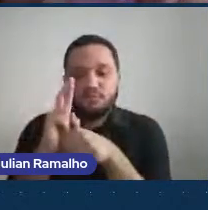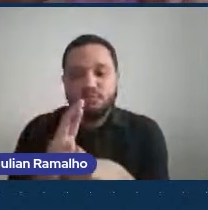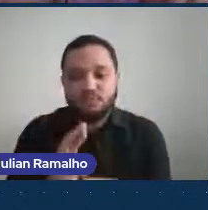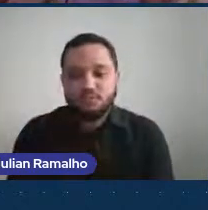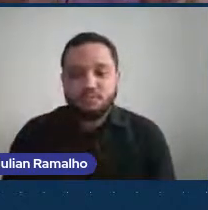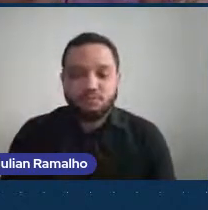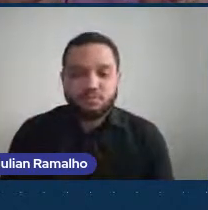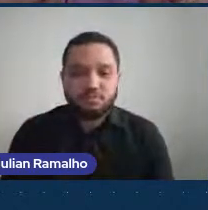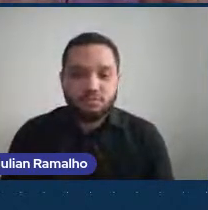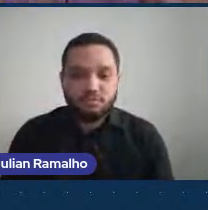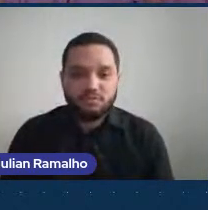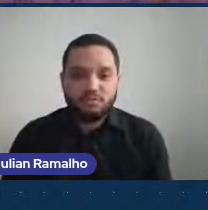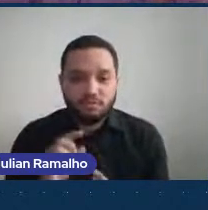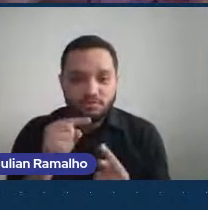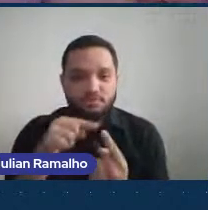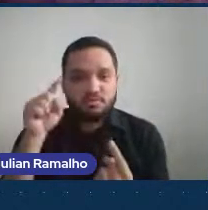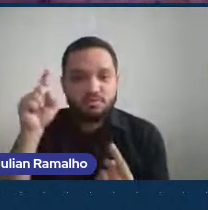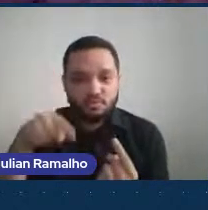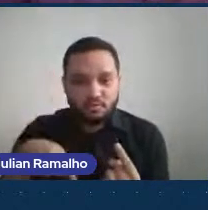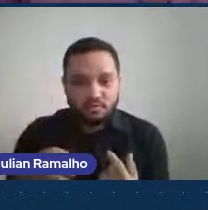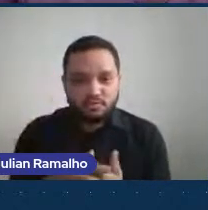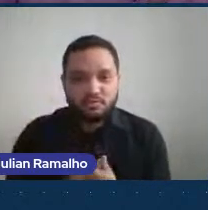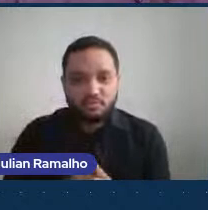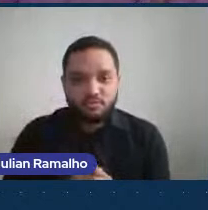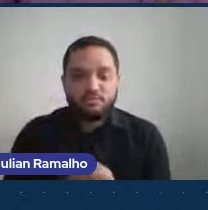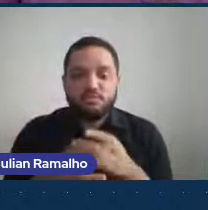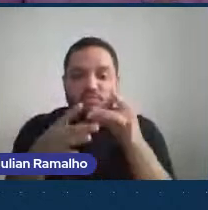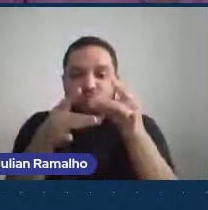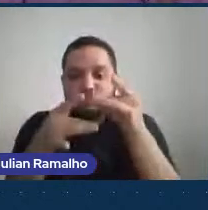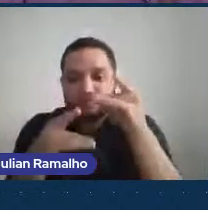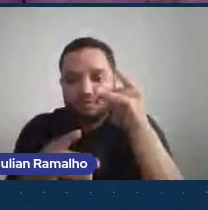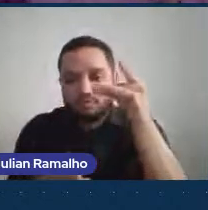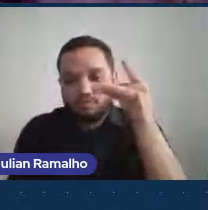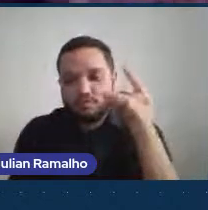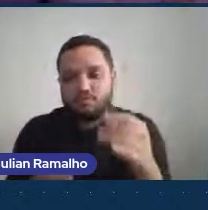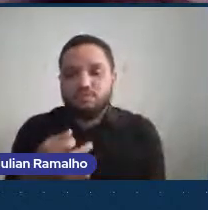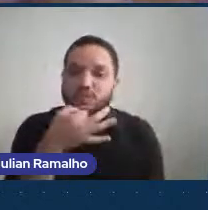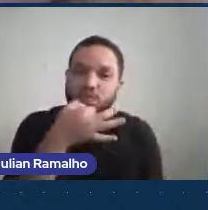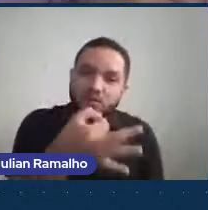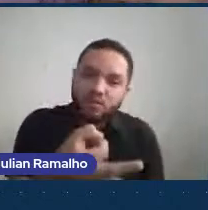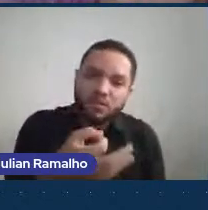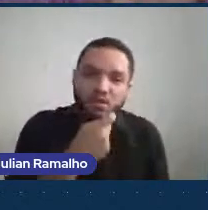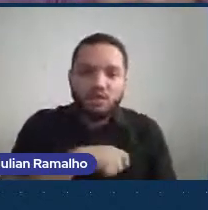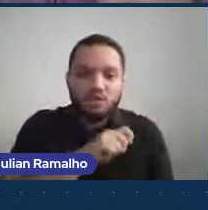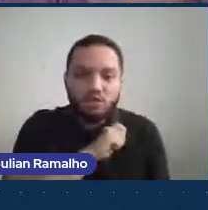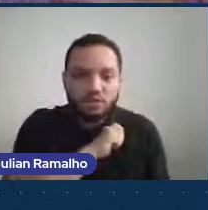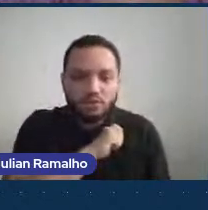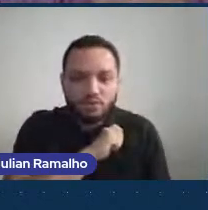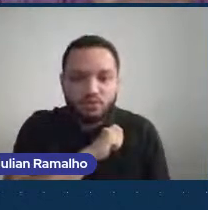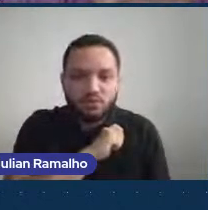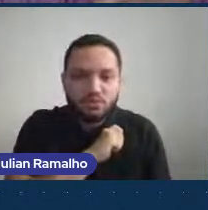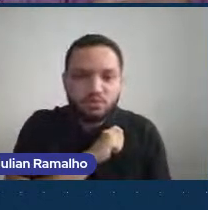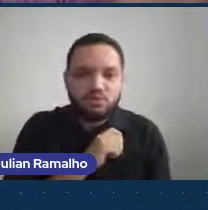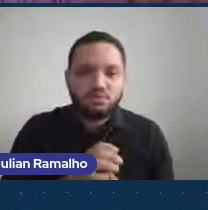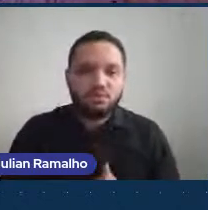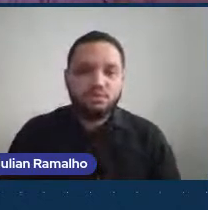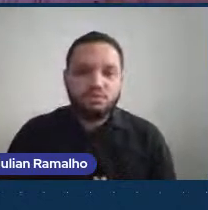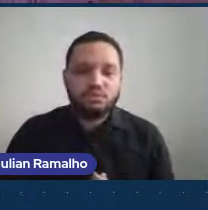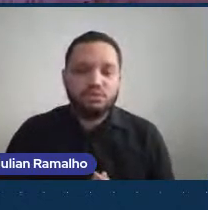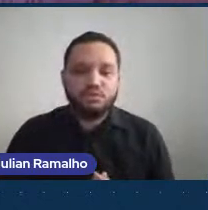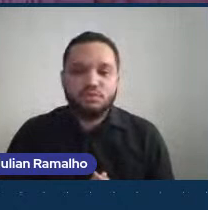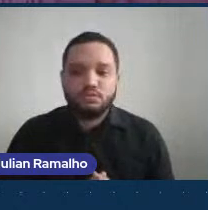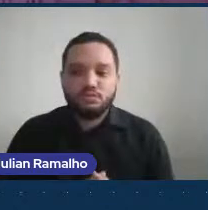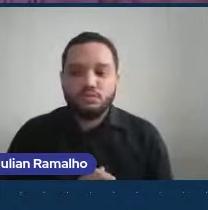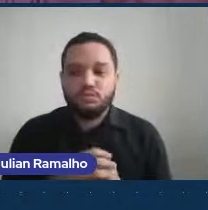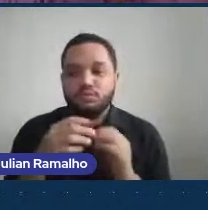o objetivo vai ser exatamente o quê? Descrever os posicionamentos e atitudes a partir dos elementos simbólicos que constituem a representação. Então,